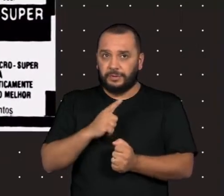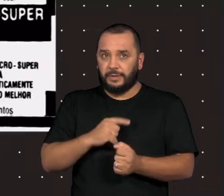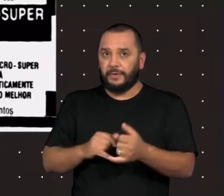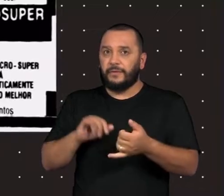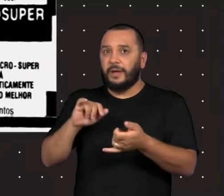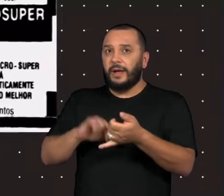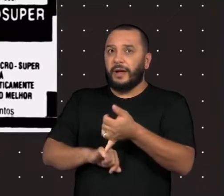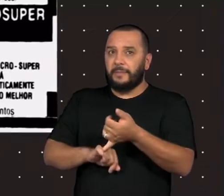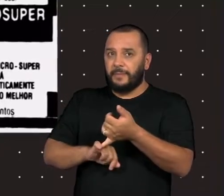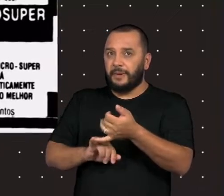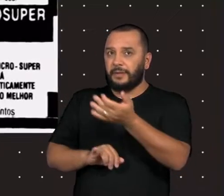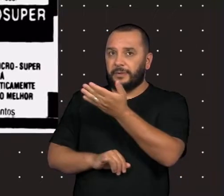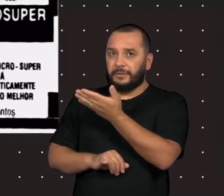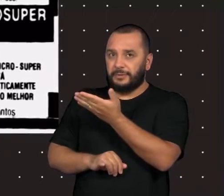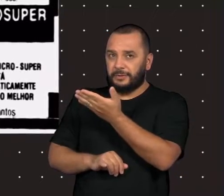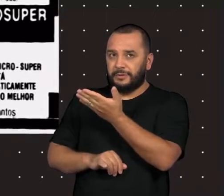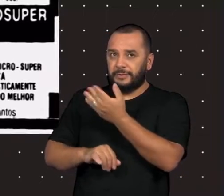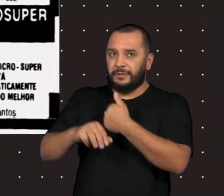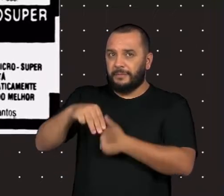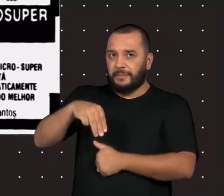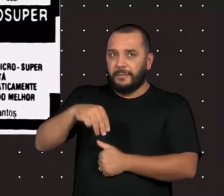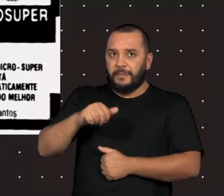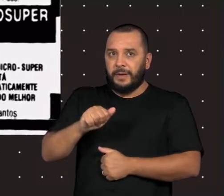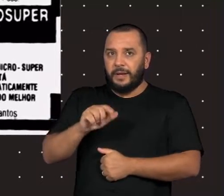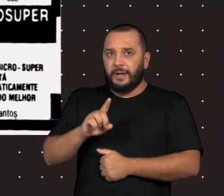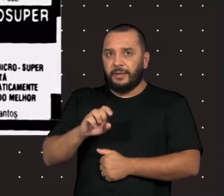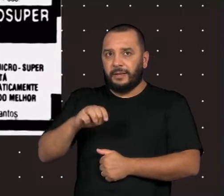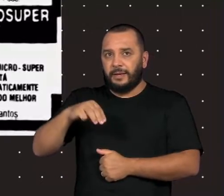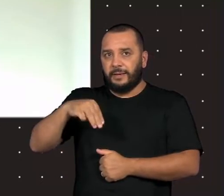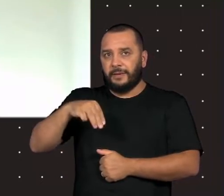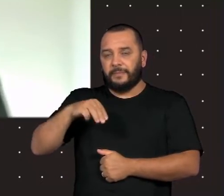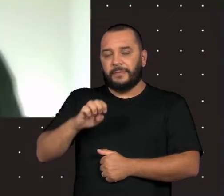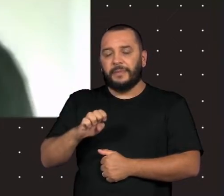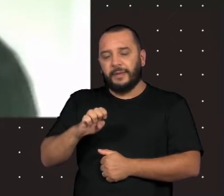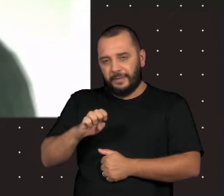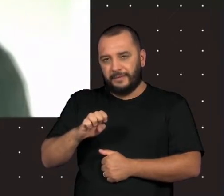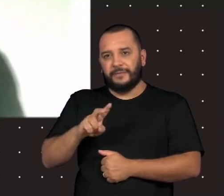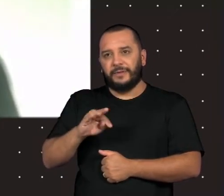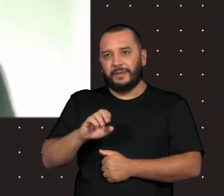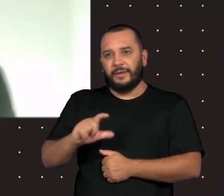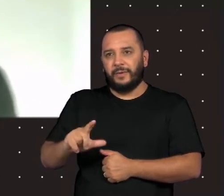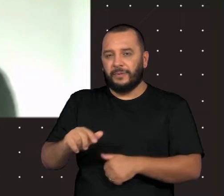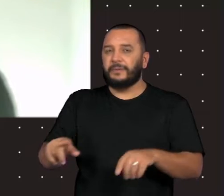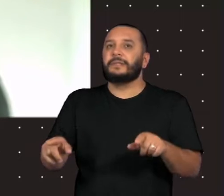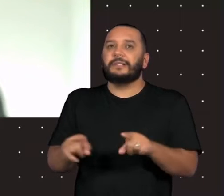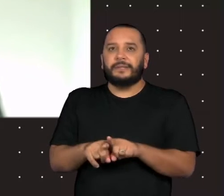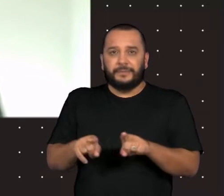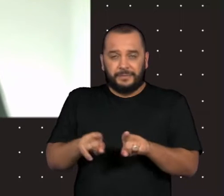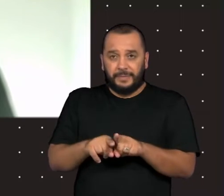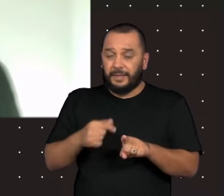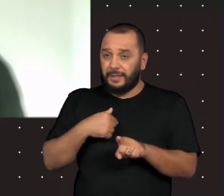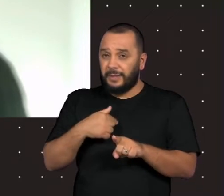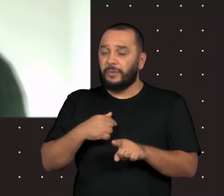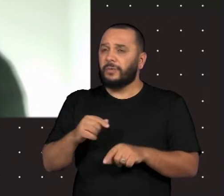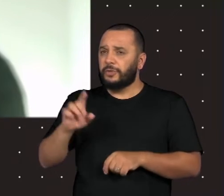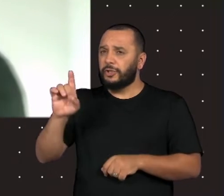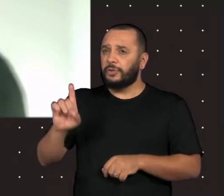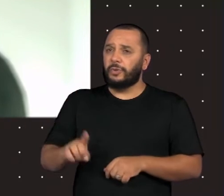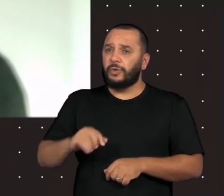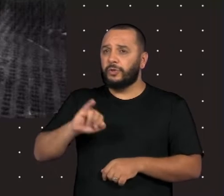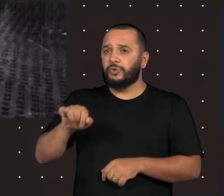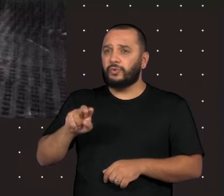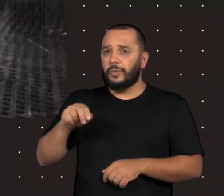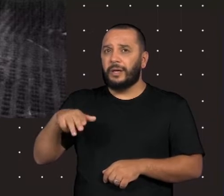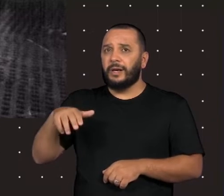Madame Vidal, com a direção do querido e saudoso Gianni Rato. E depois ainda fizemos a Santa Joana, com a direção do querido Zé